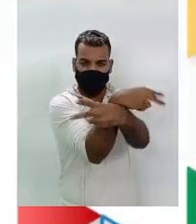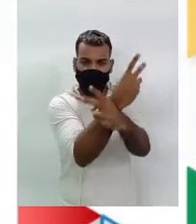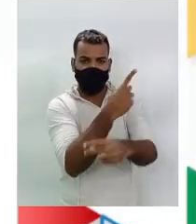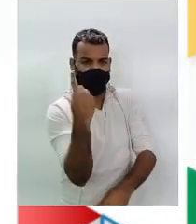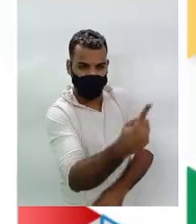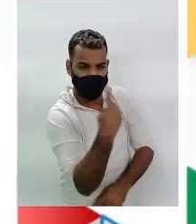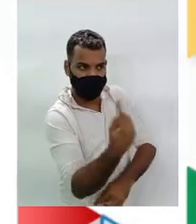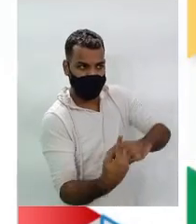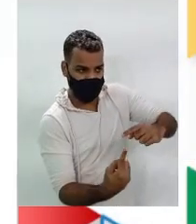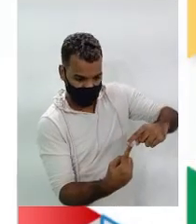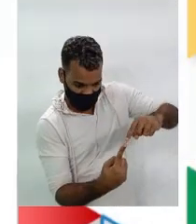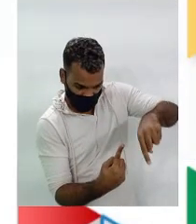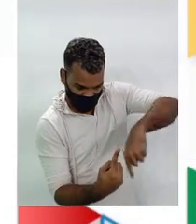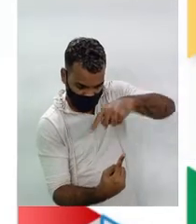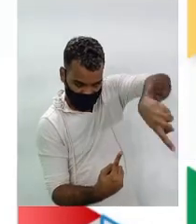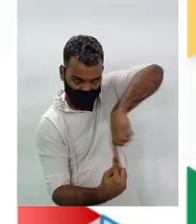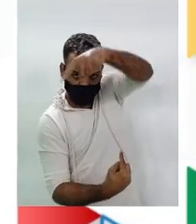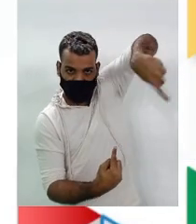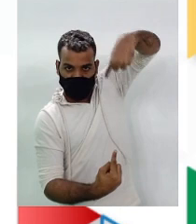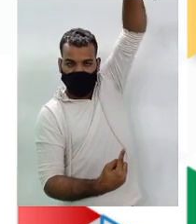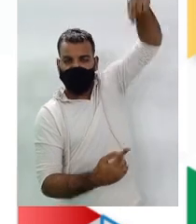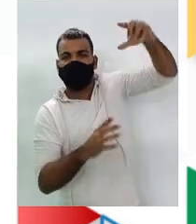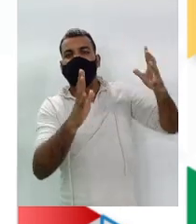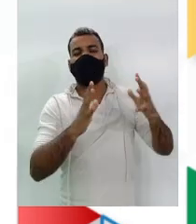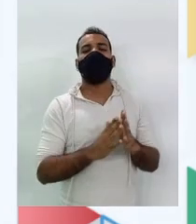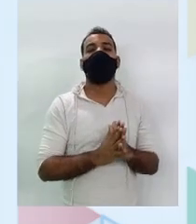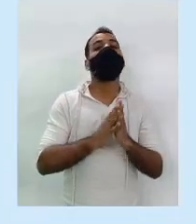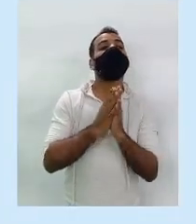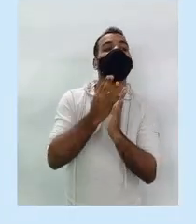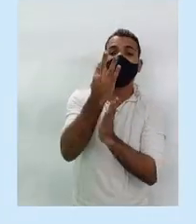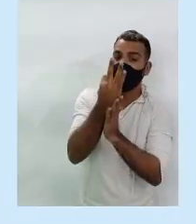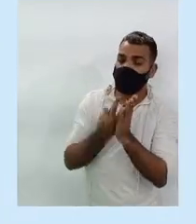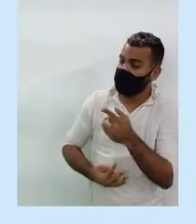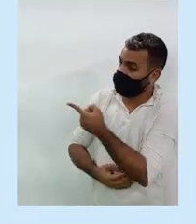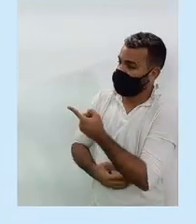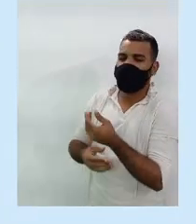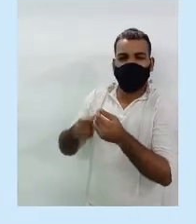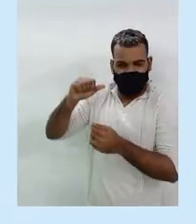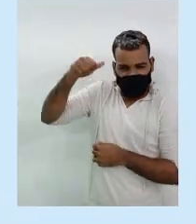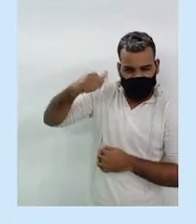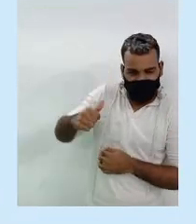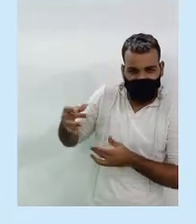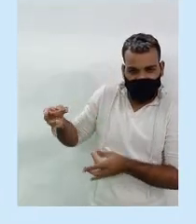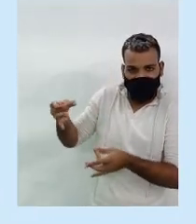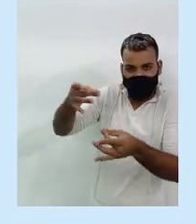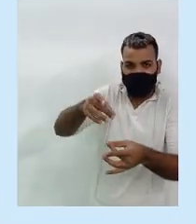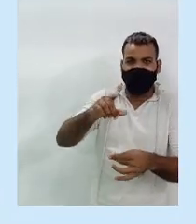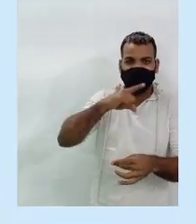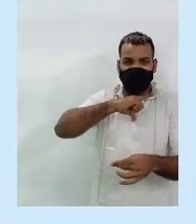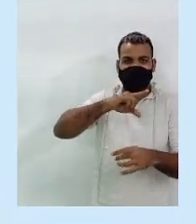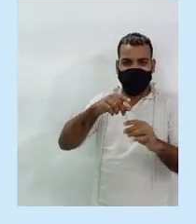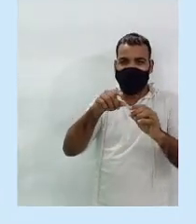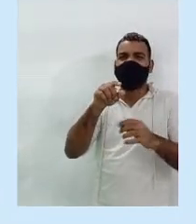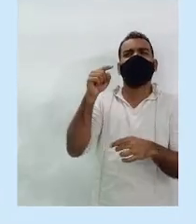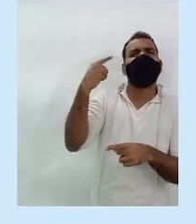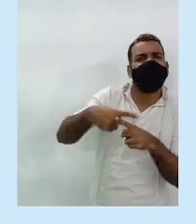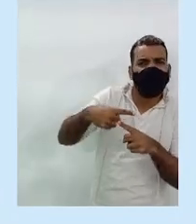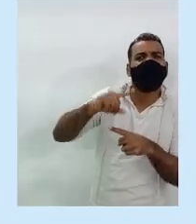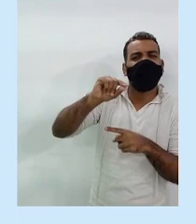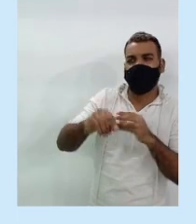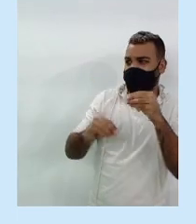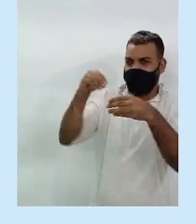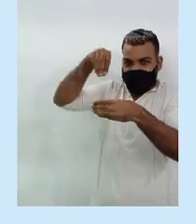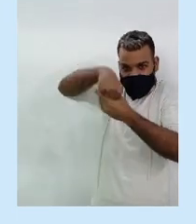para vocês, nesse texto, a análise dele com as perguntinhas do jornalismo, perguntas